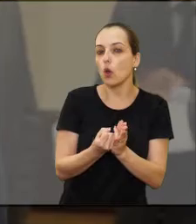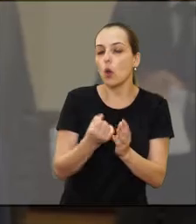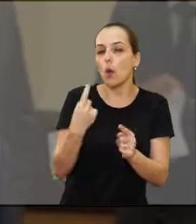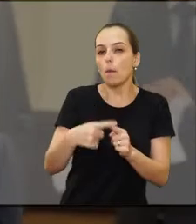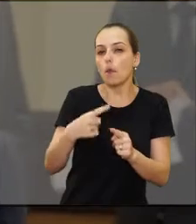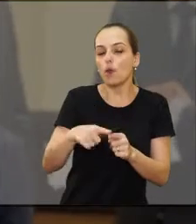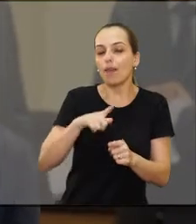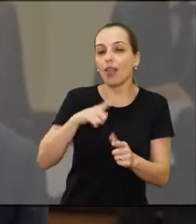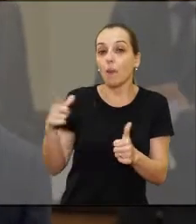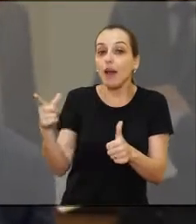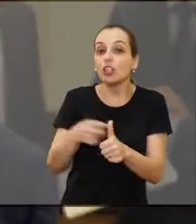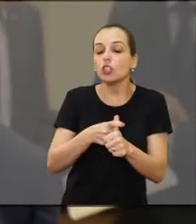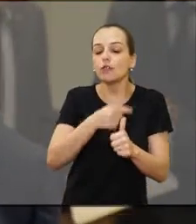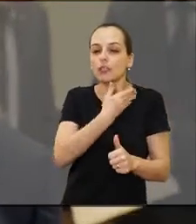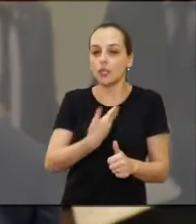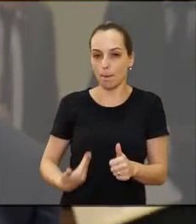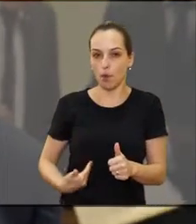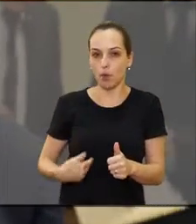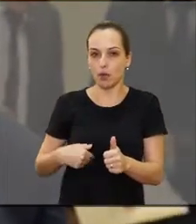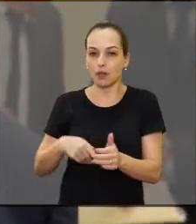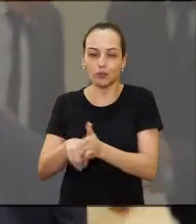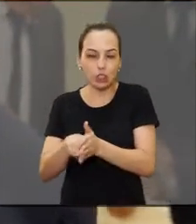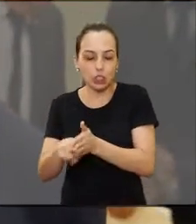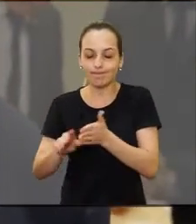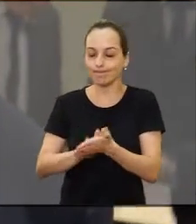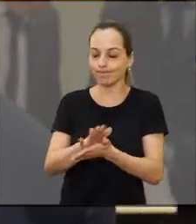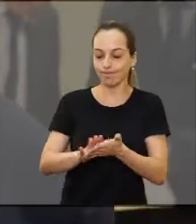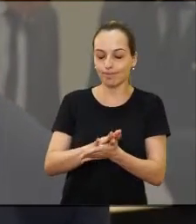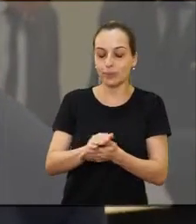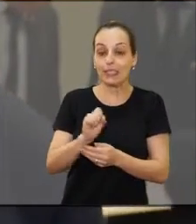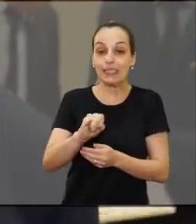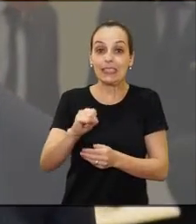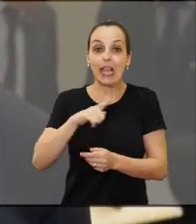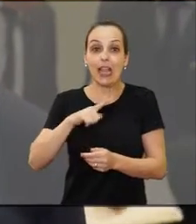uma dívida pública não auditada. Se